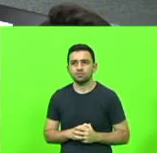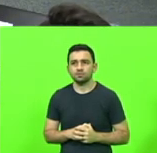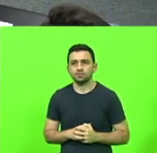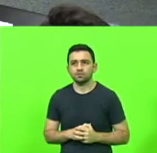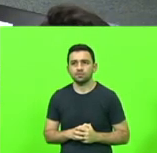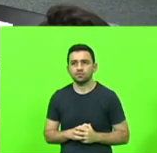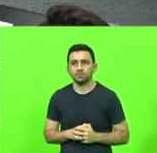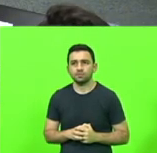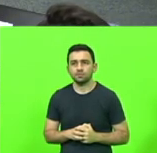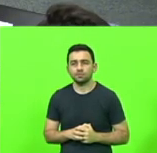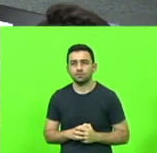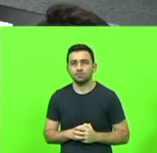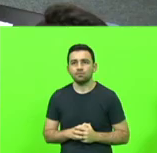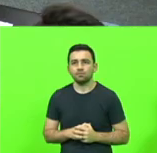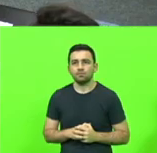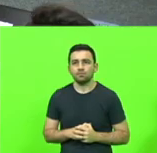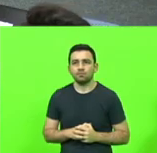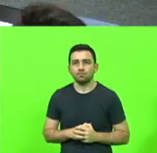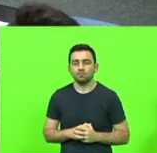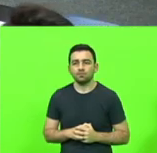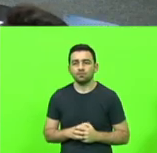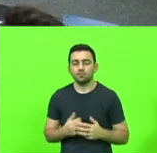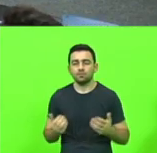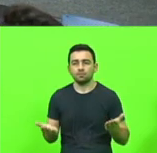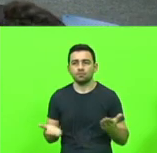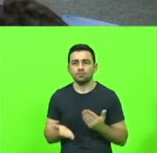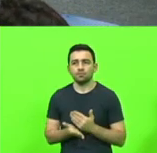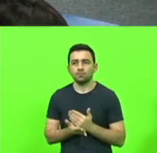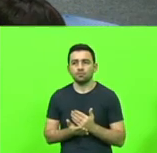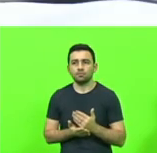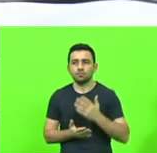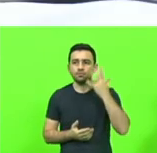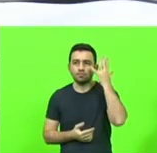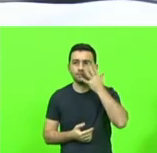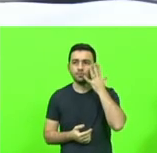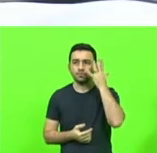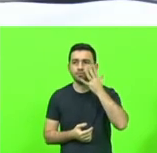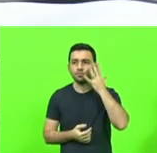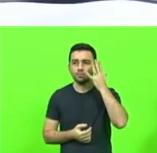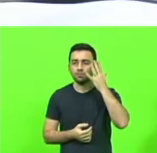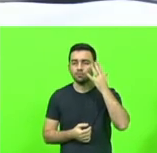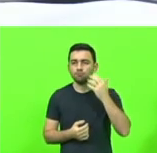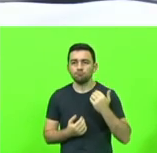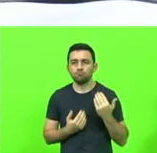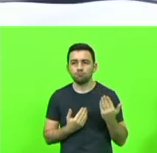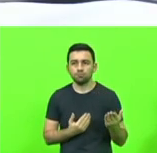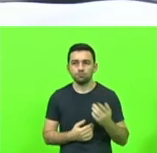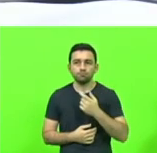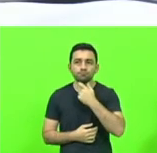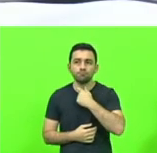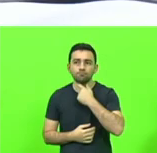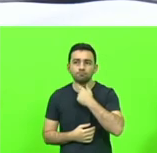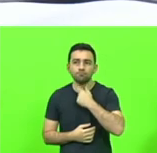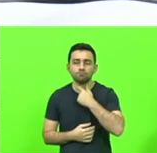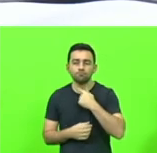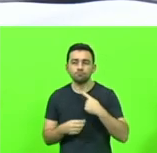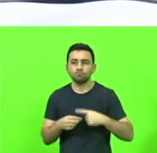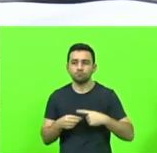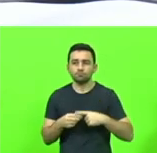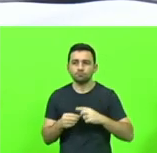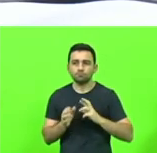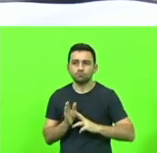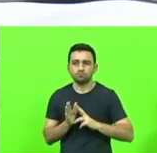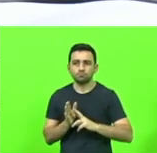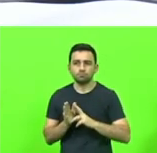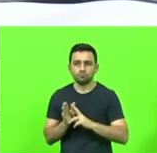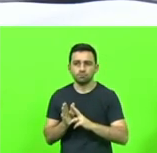Inicialmente, passamos a palavra ao senhor fonoaudiólogo da cidade de Rio Negrinho,